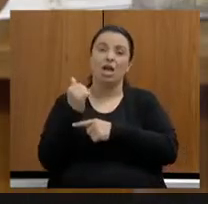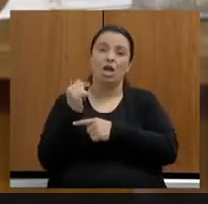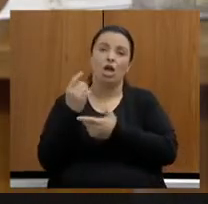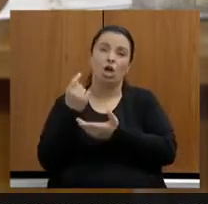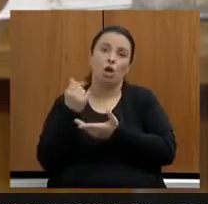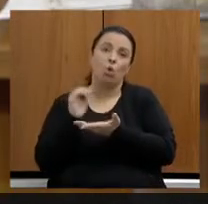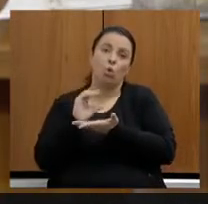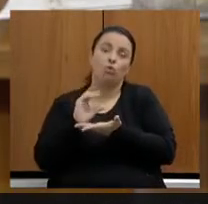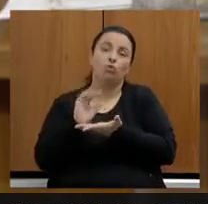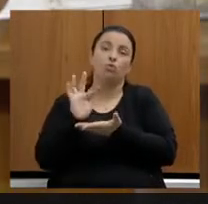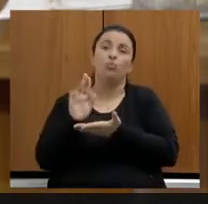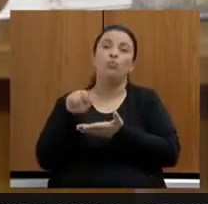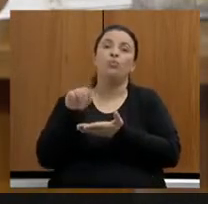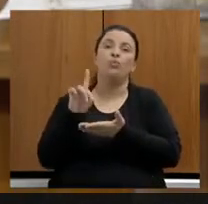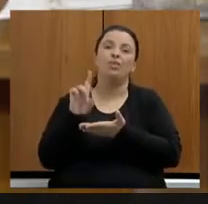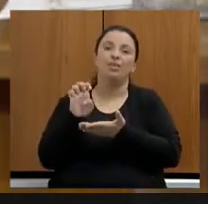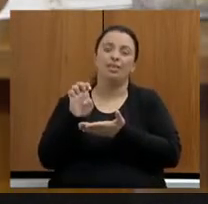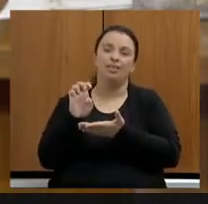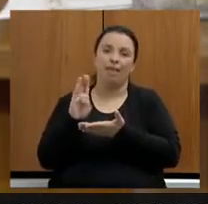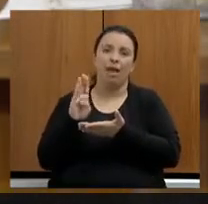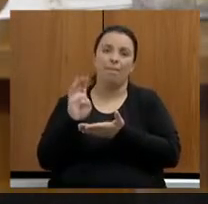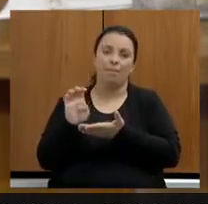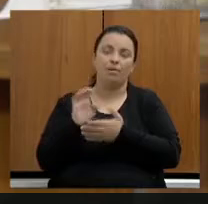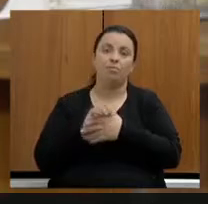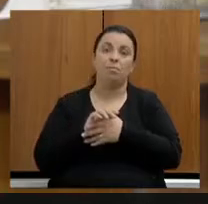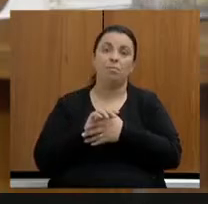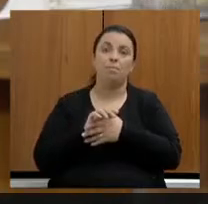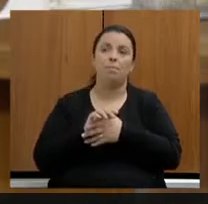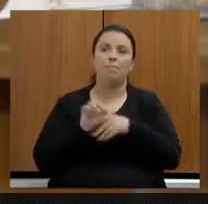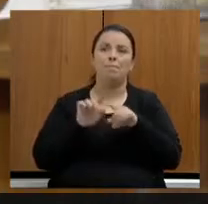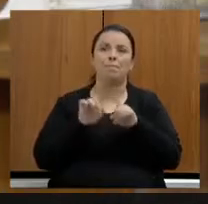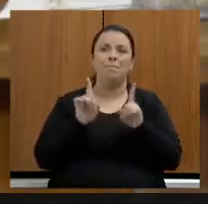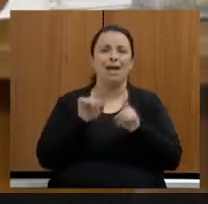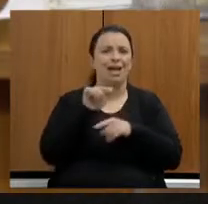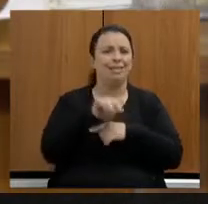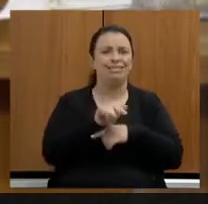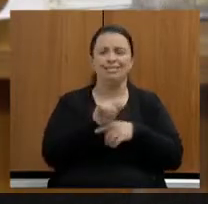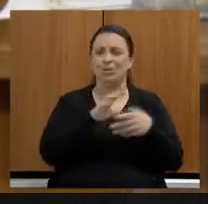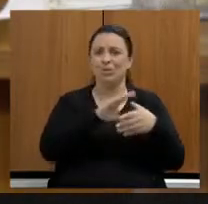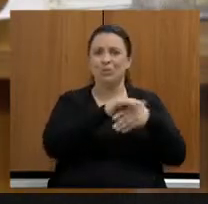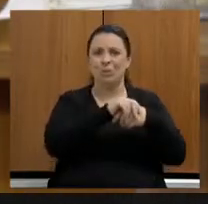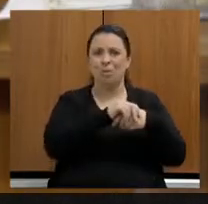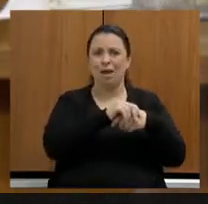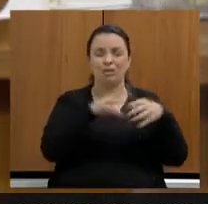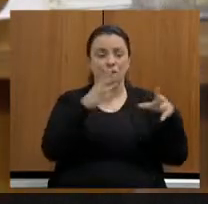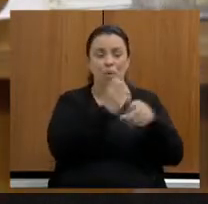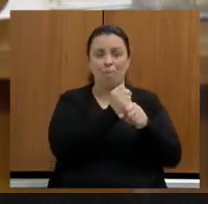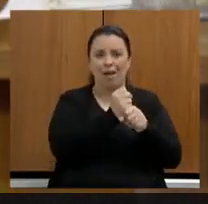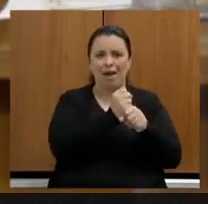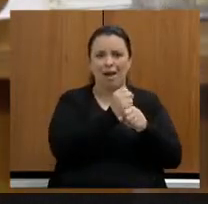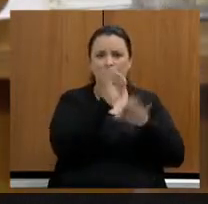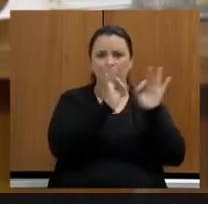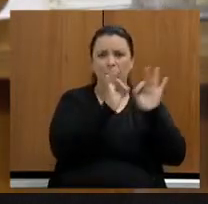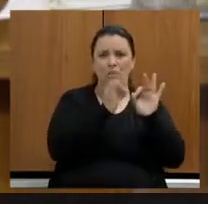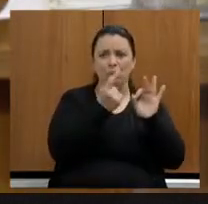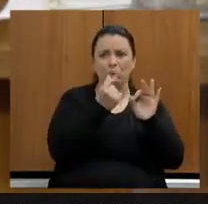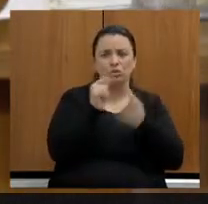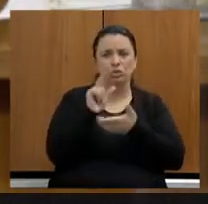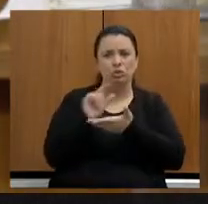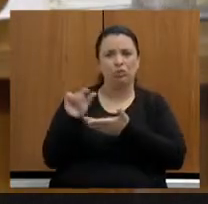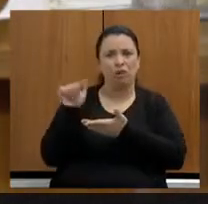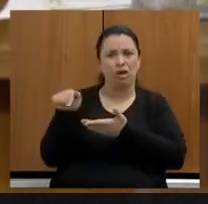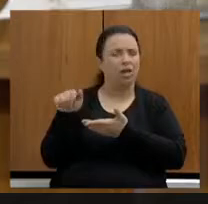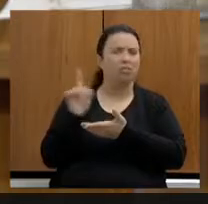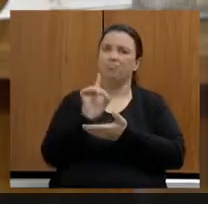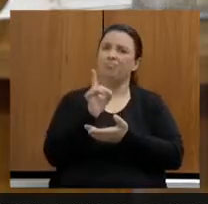temos muita segurança e muita certeza de que é recurso do Tesouro eu jamais utilizaria fundeb para somar então eu peço que a gente seria